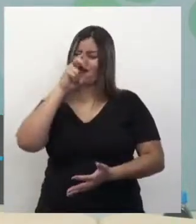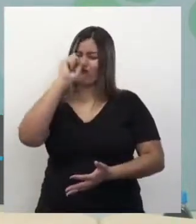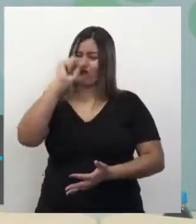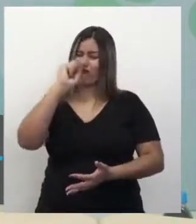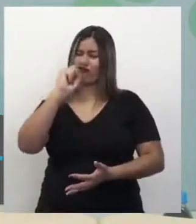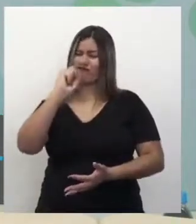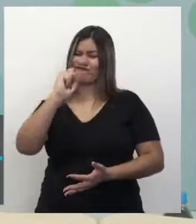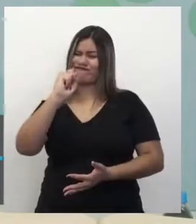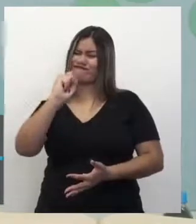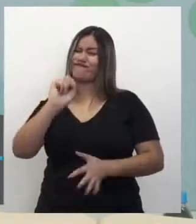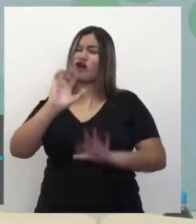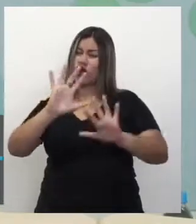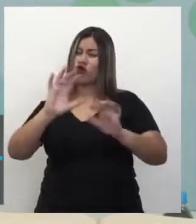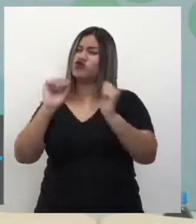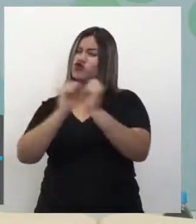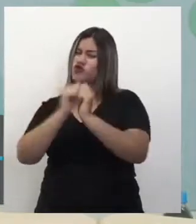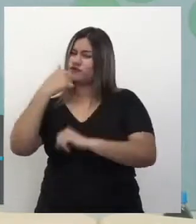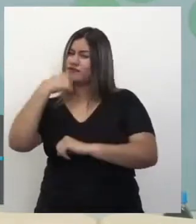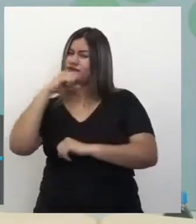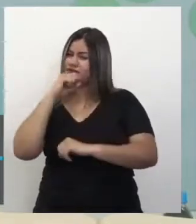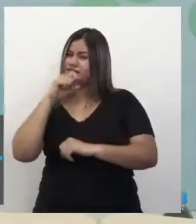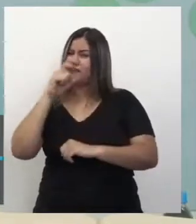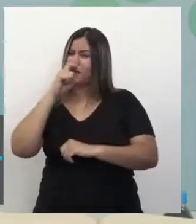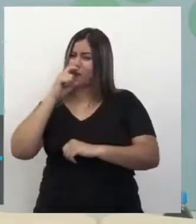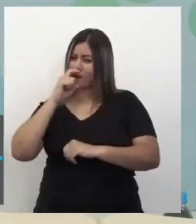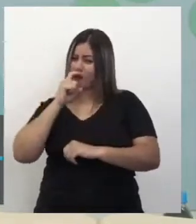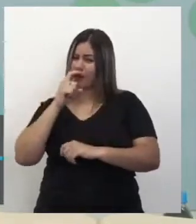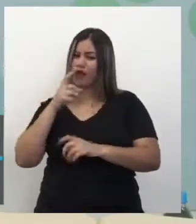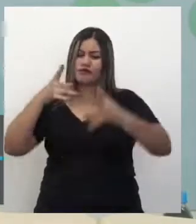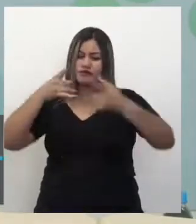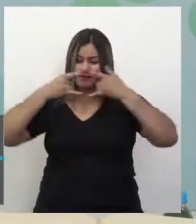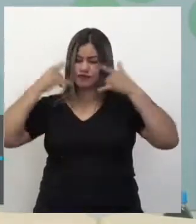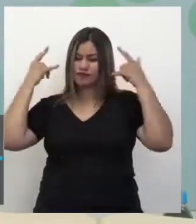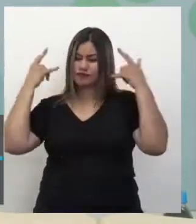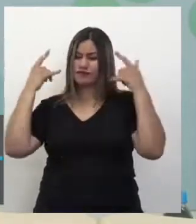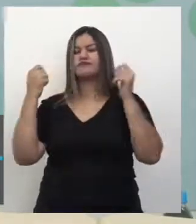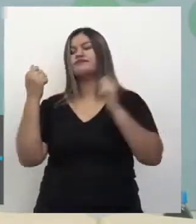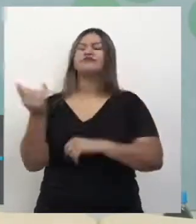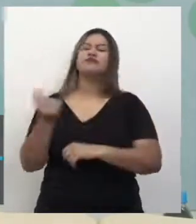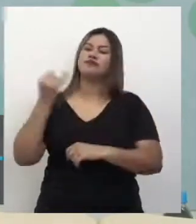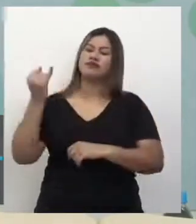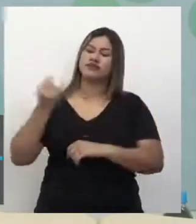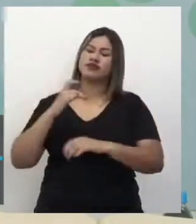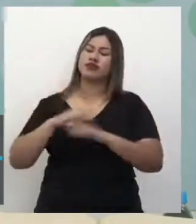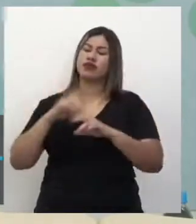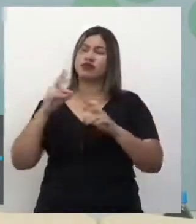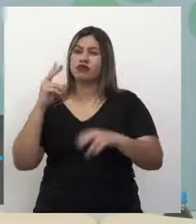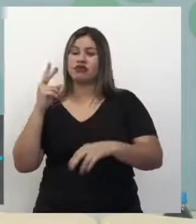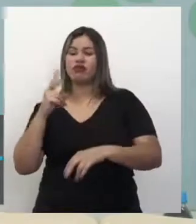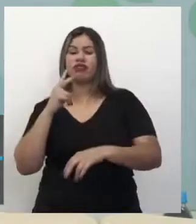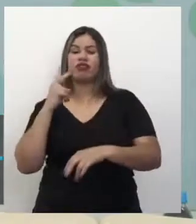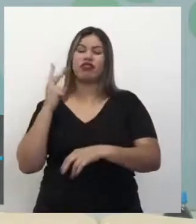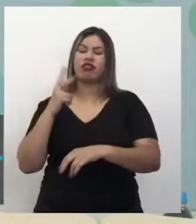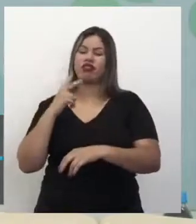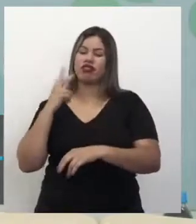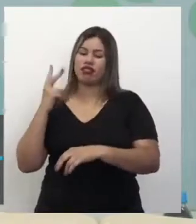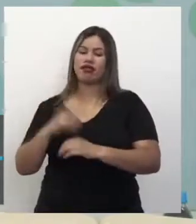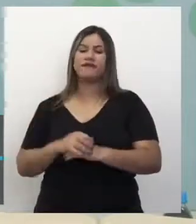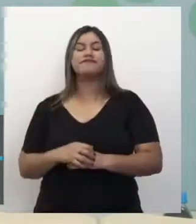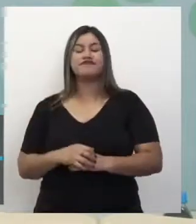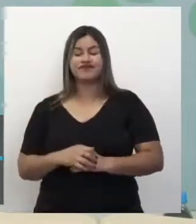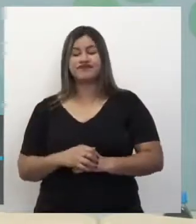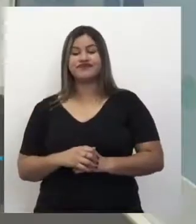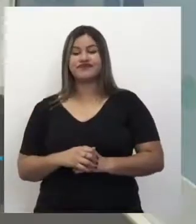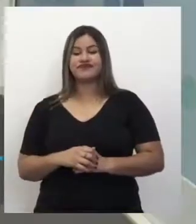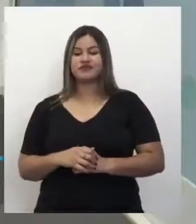aí, ó, acompanhado com os pais aí, tá bom? Usa máscara, tá bom? Porque você fica meio tontinho assim, né? Uma cola assim muito forte, né?